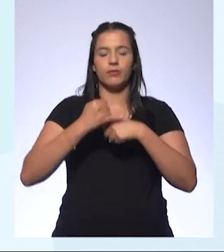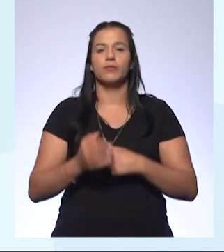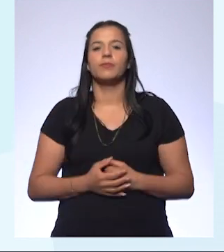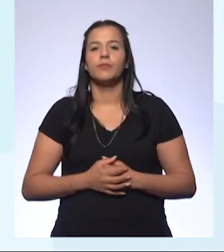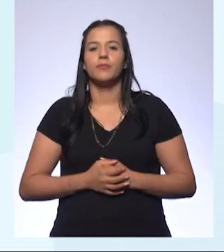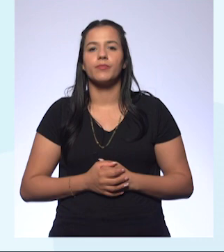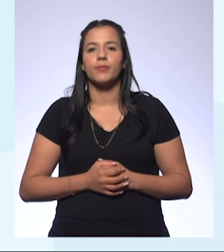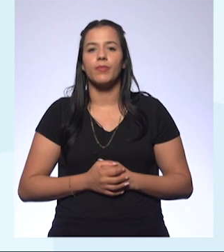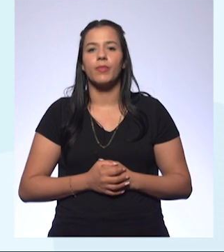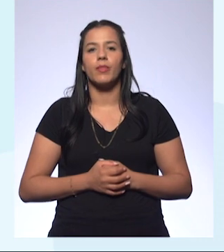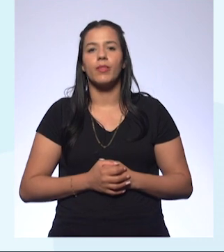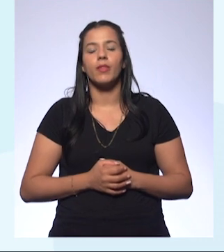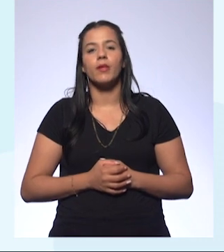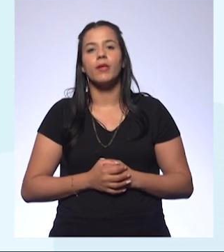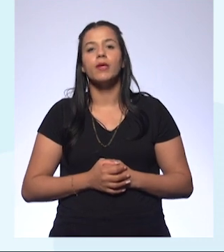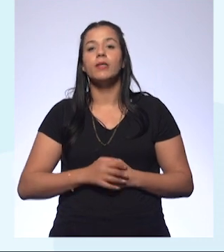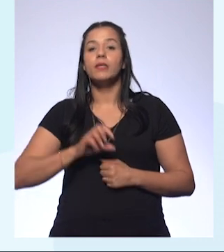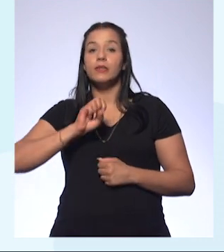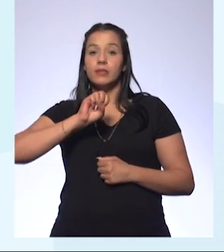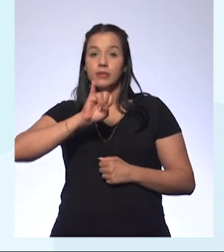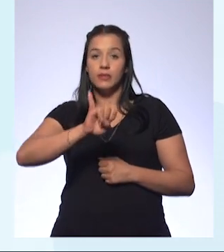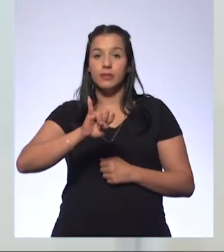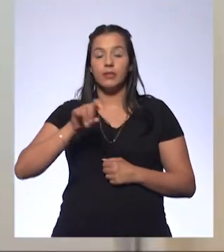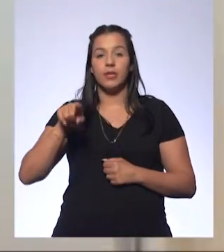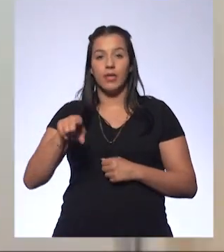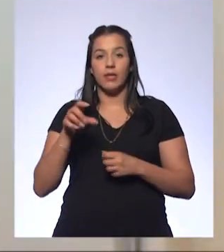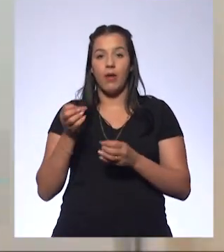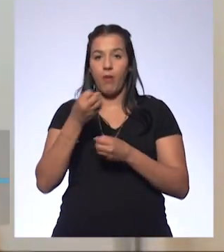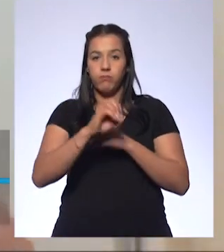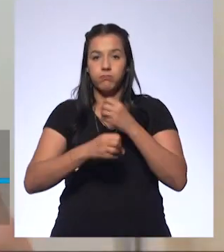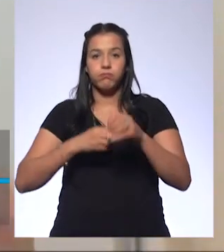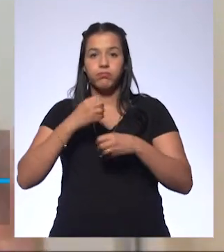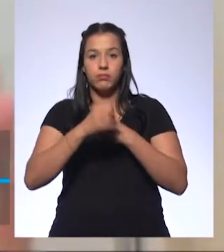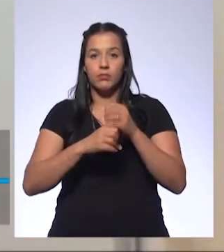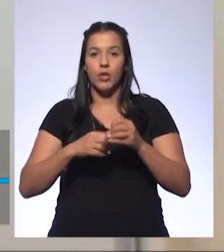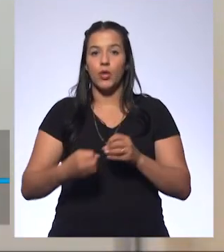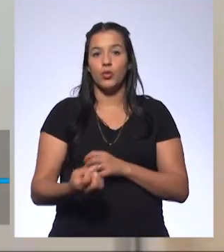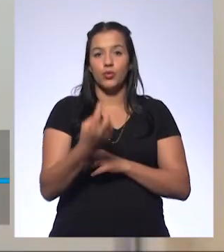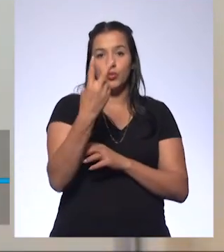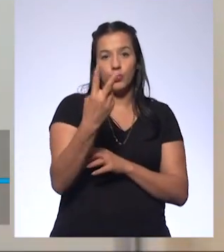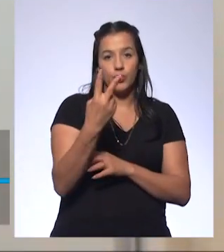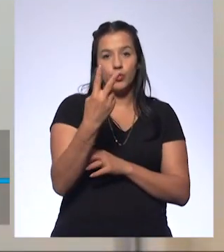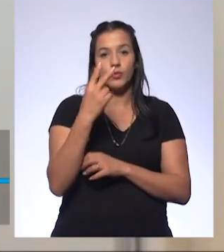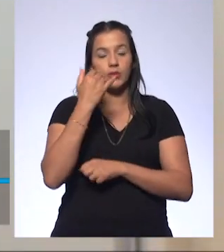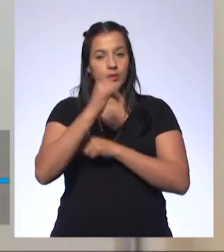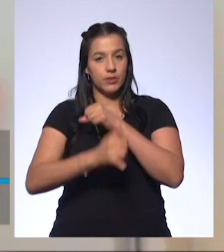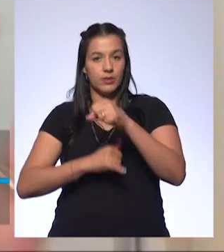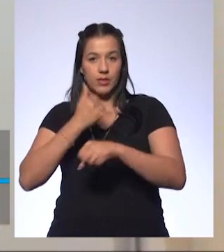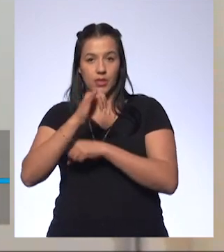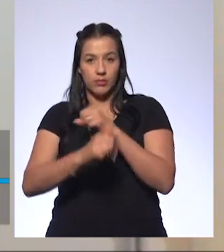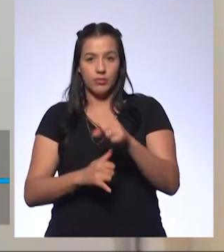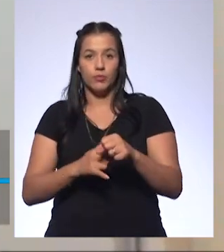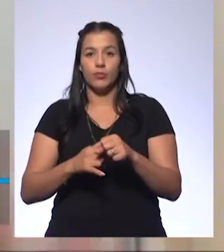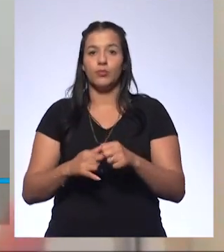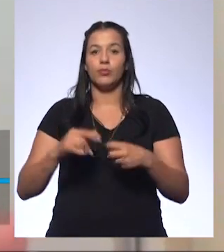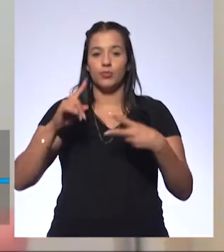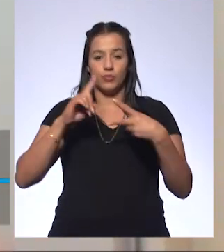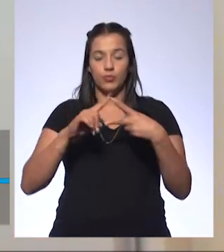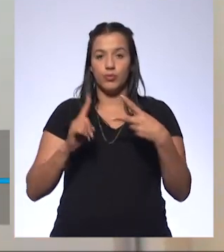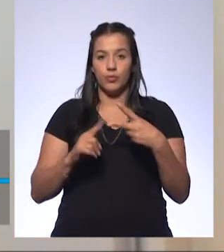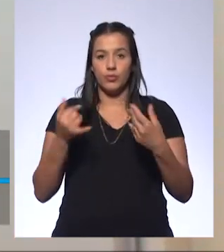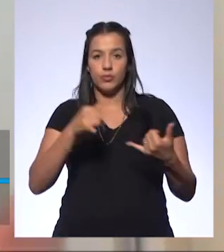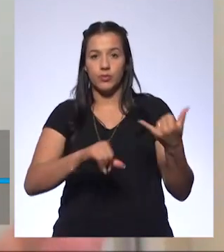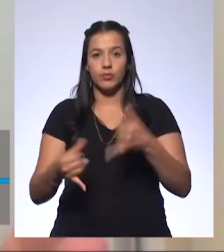Então, se essa molécula não for formada por 2 átomos de um mesmo elemento químico, se for assim,